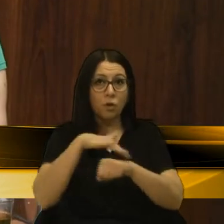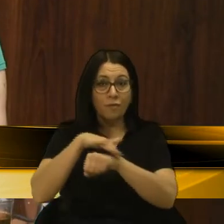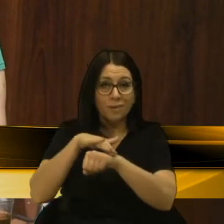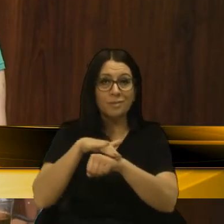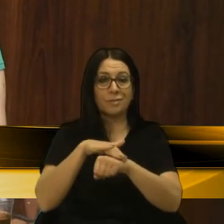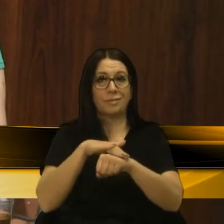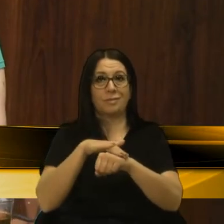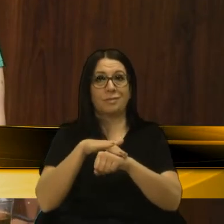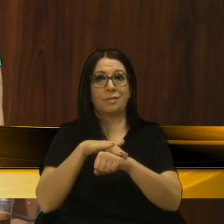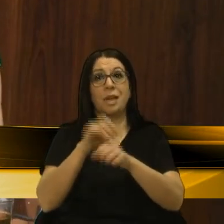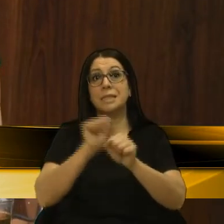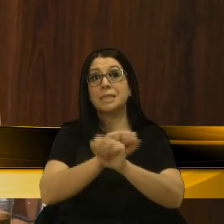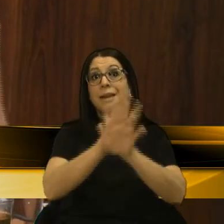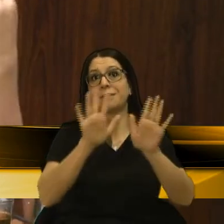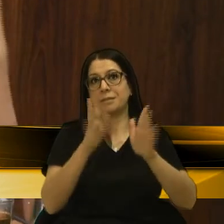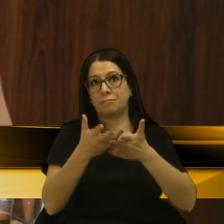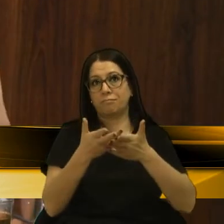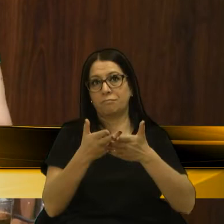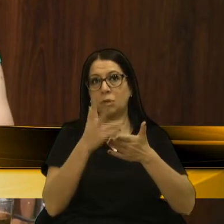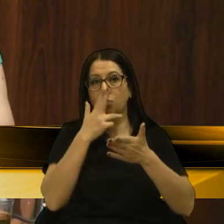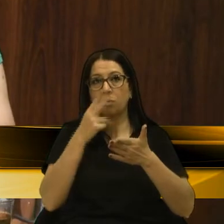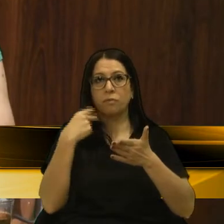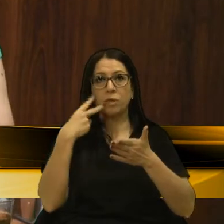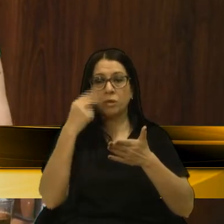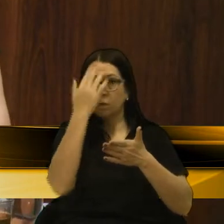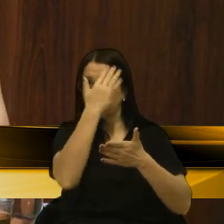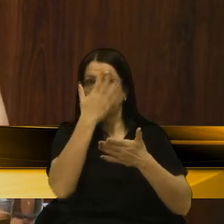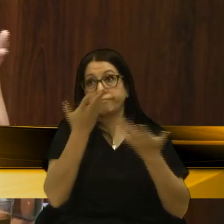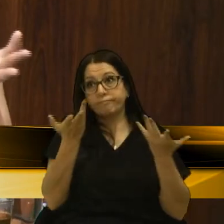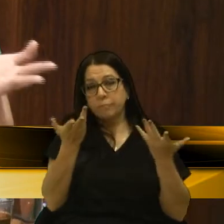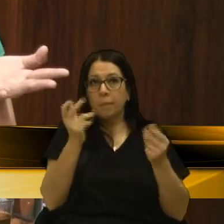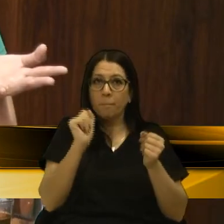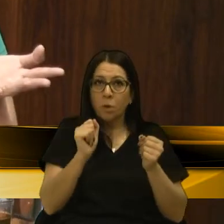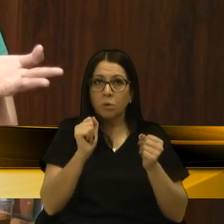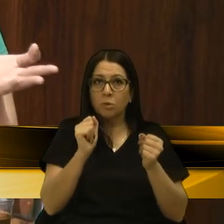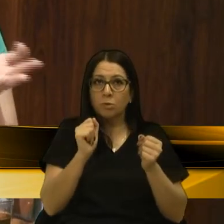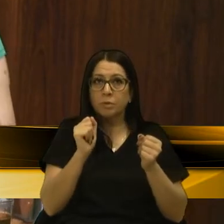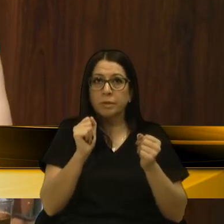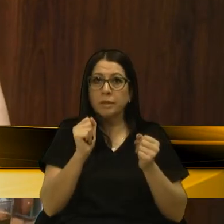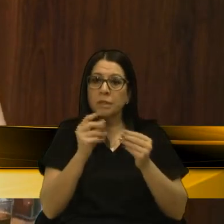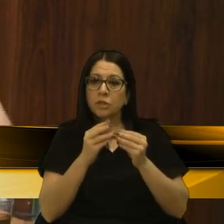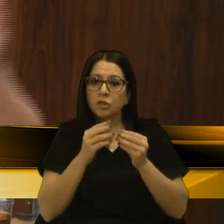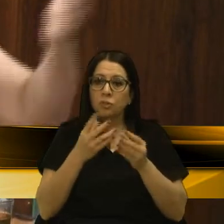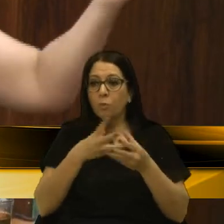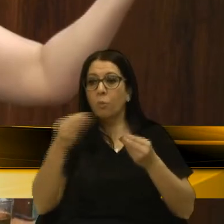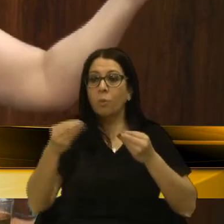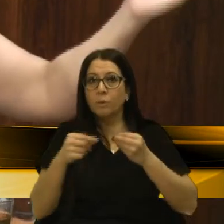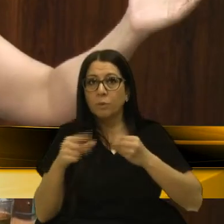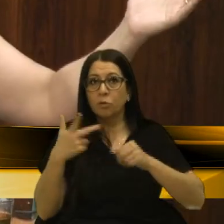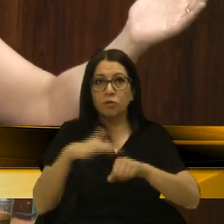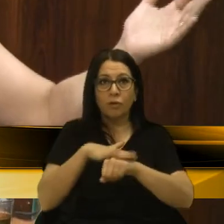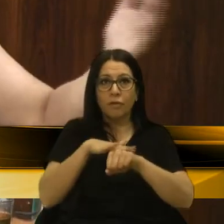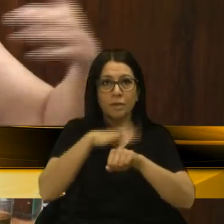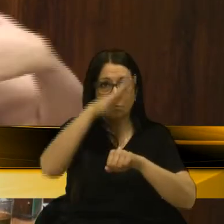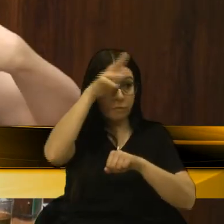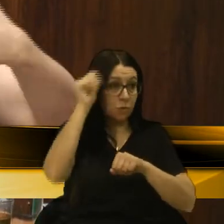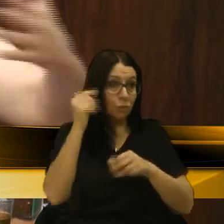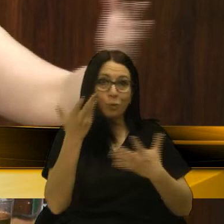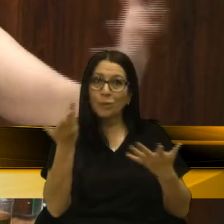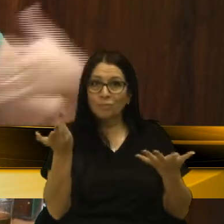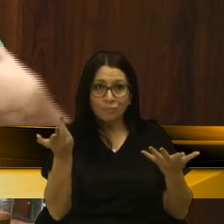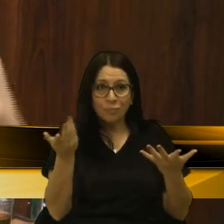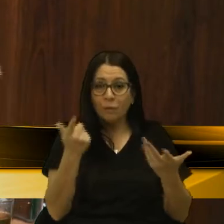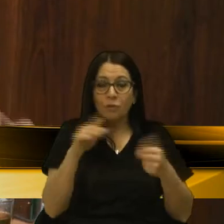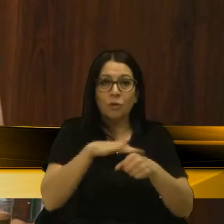conversar e esclarecer. Claro, como o vereador Adiló disse, daqui a pouco pode ter escapado alguma coisa, porque a gente não tinha diálogo com o executivo, a gente não tinha